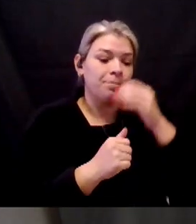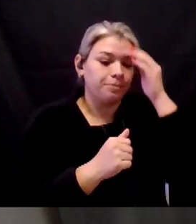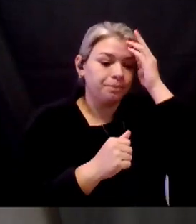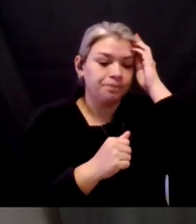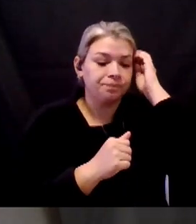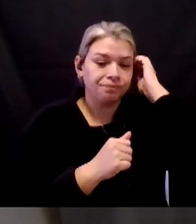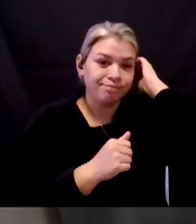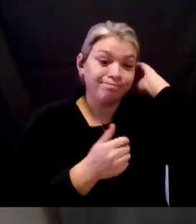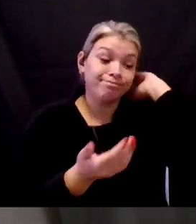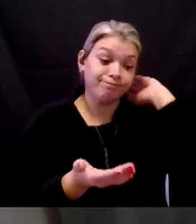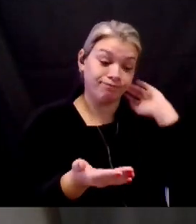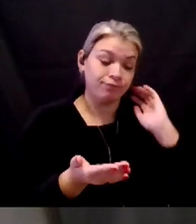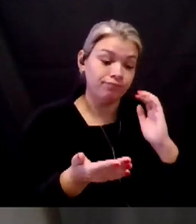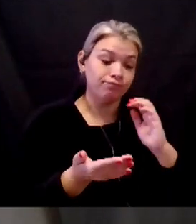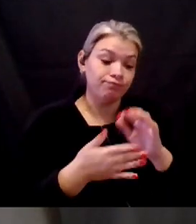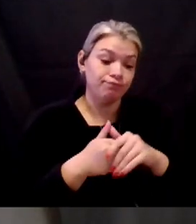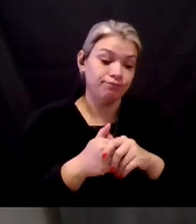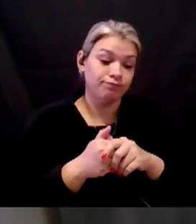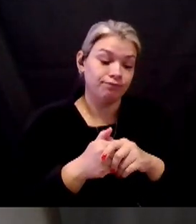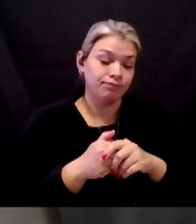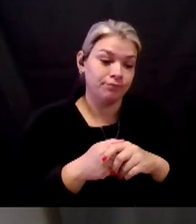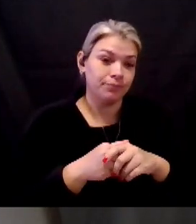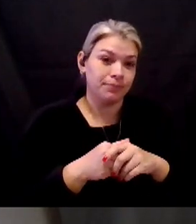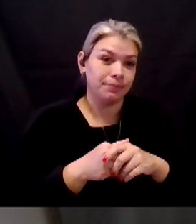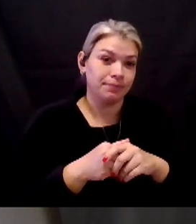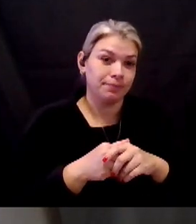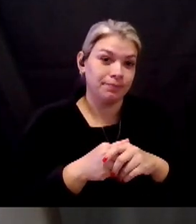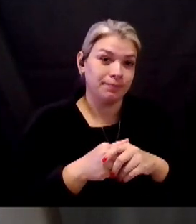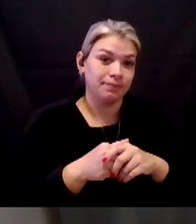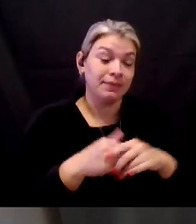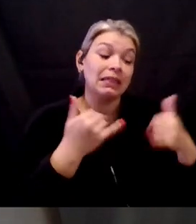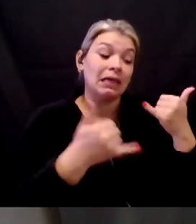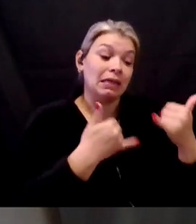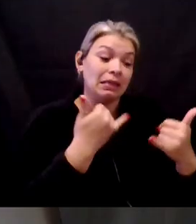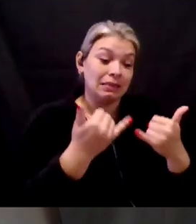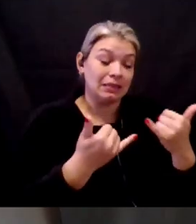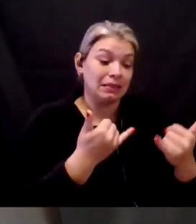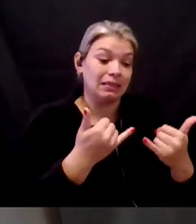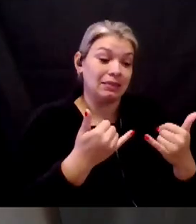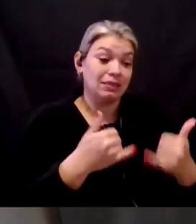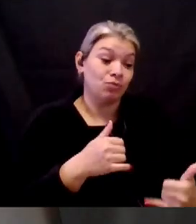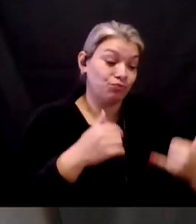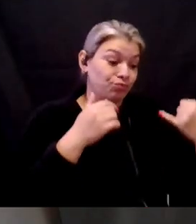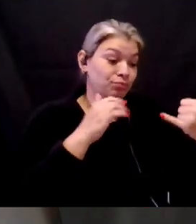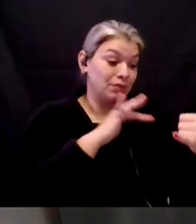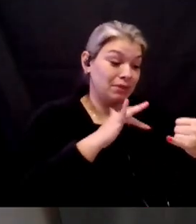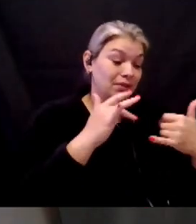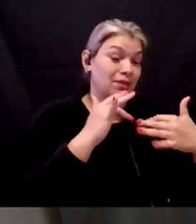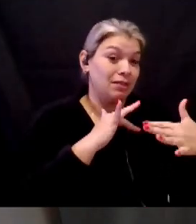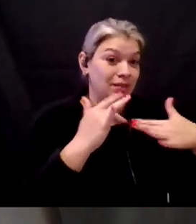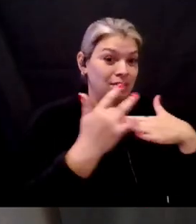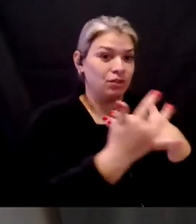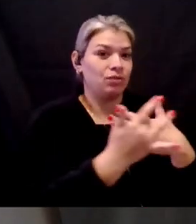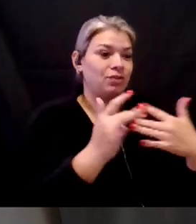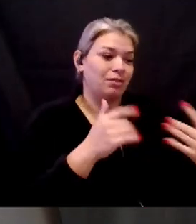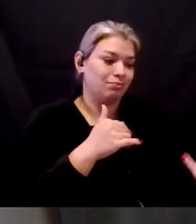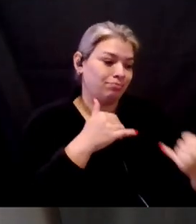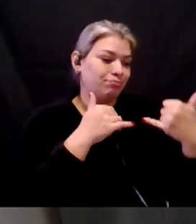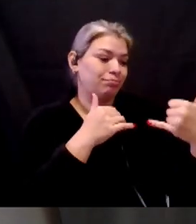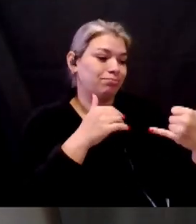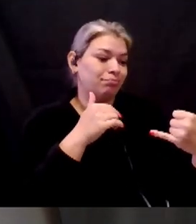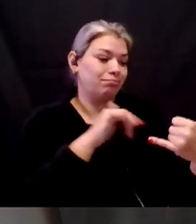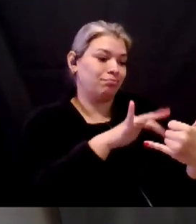então, a partir do momento que essa criança tem acesso a essas redes, elas, é o que você diz também, né? Elas